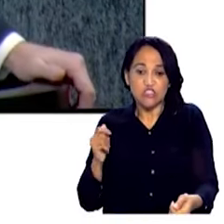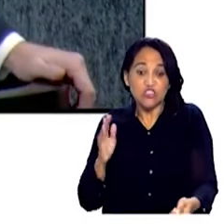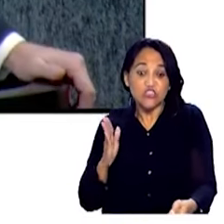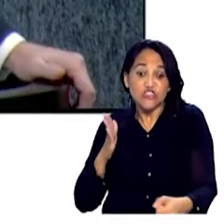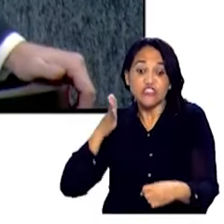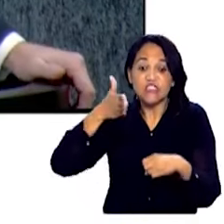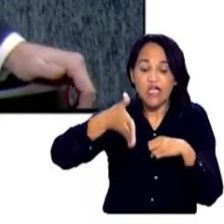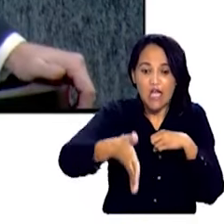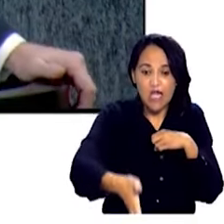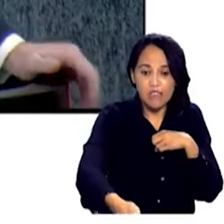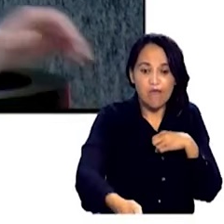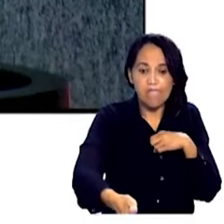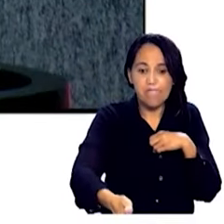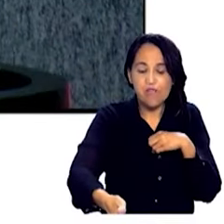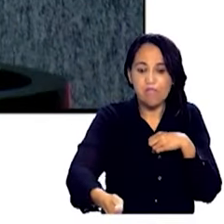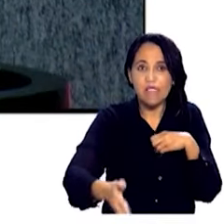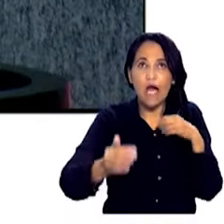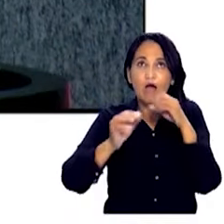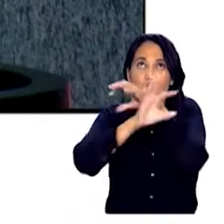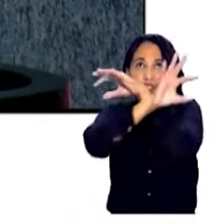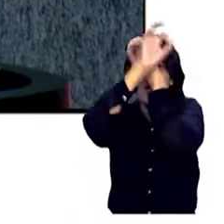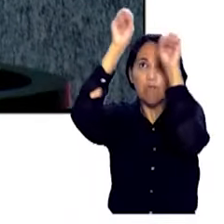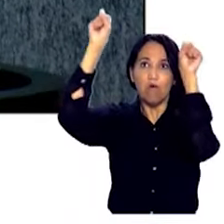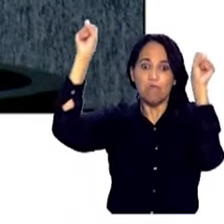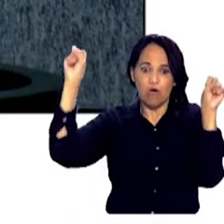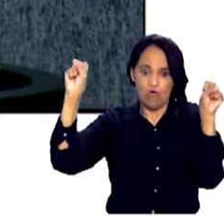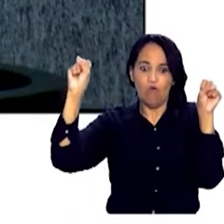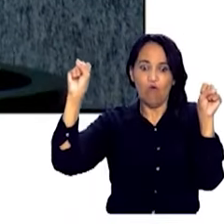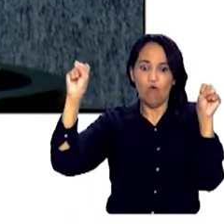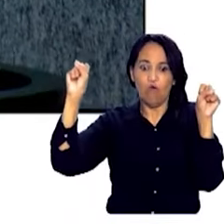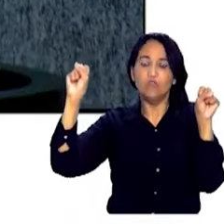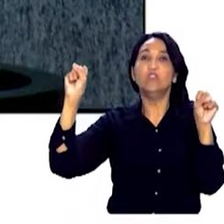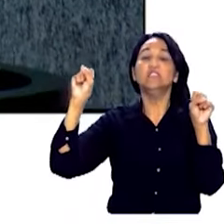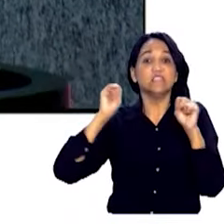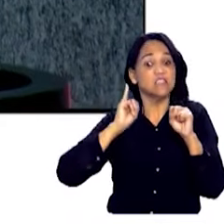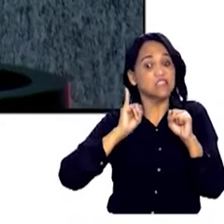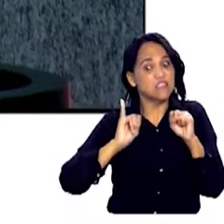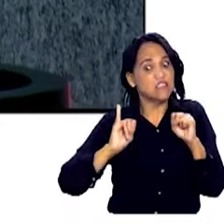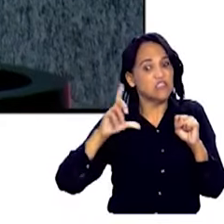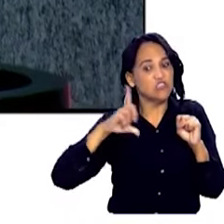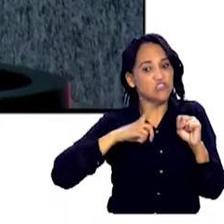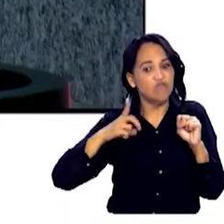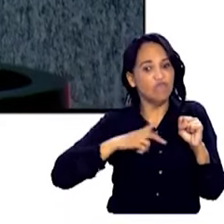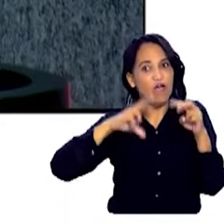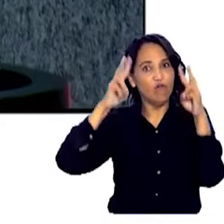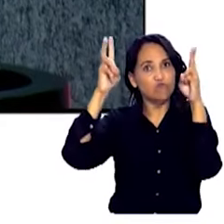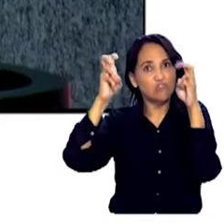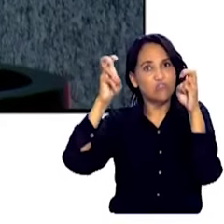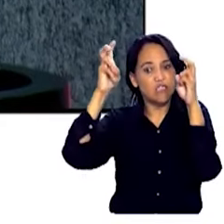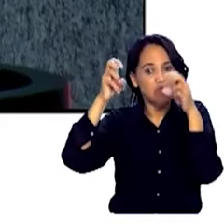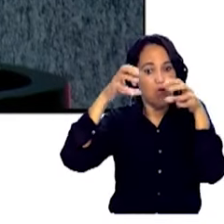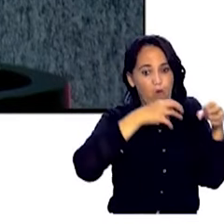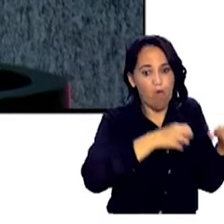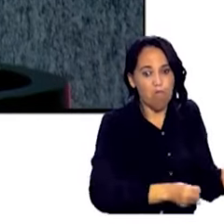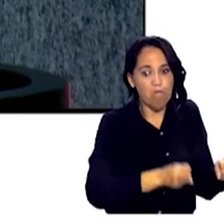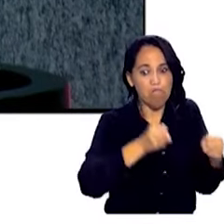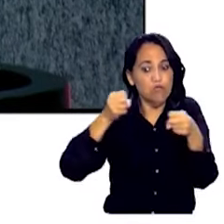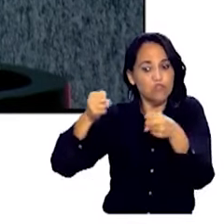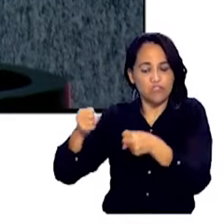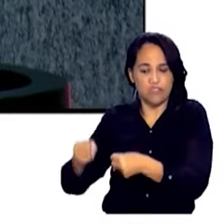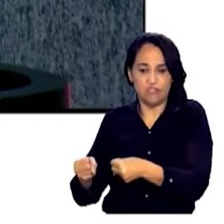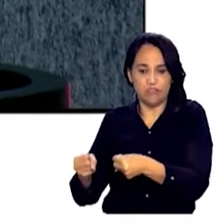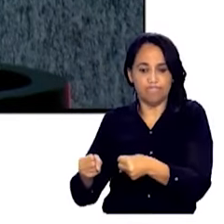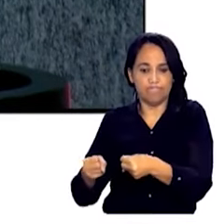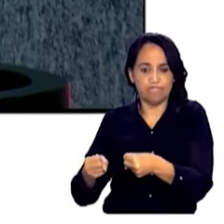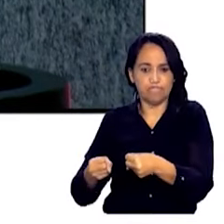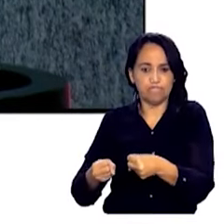Escócia direto paraa Suprema corte em casos que tenham a ver com poderes de devolução ah recentemente do